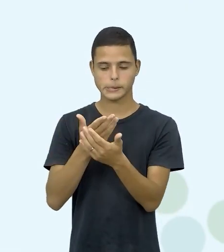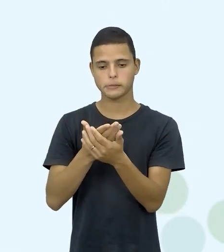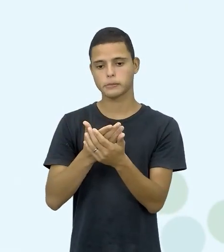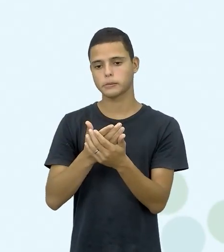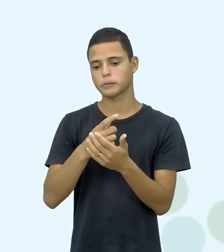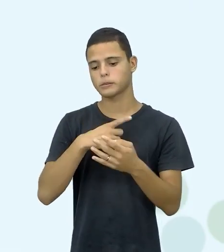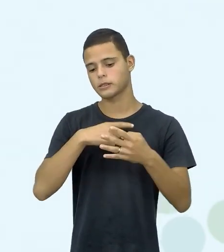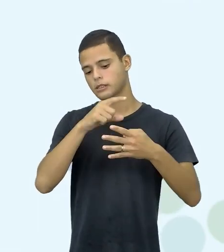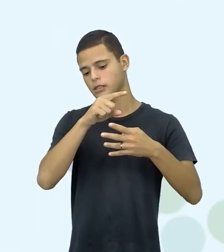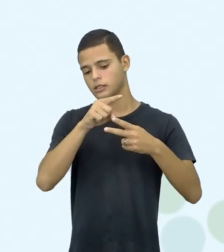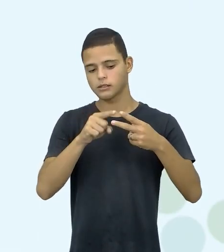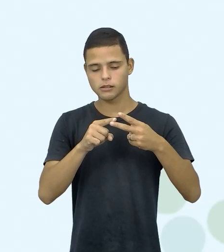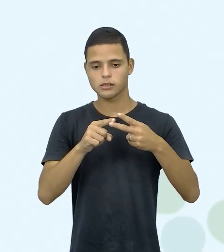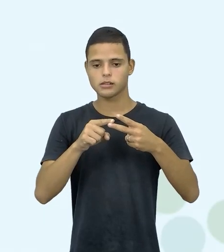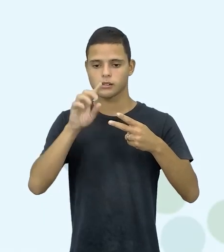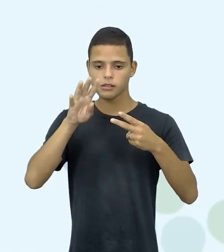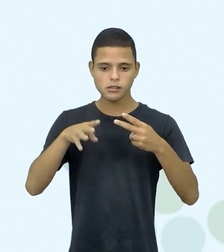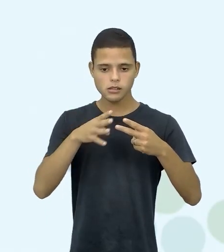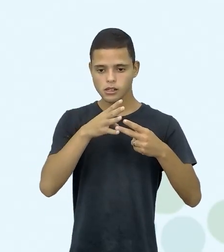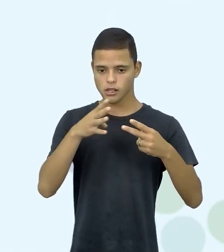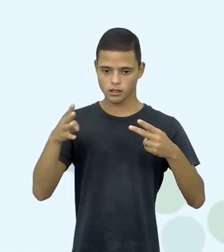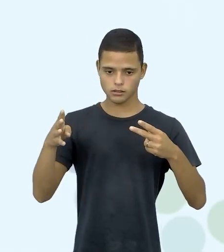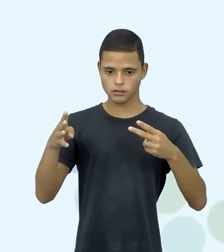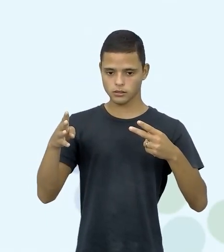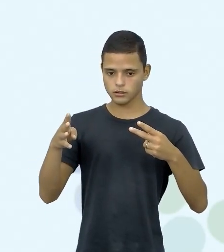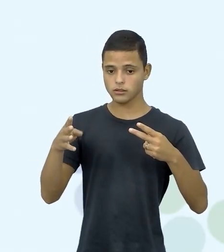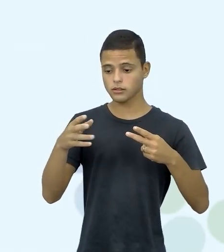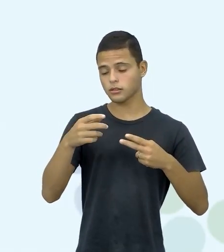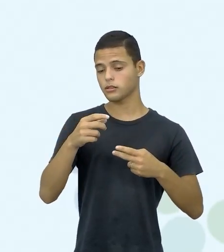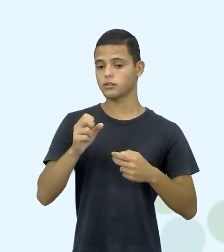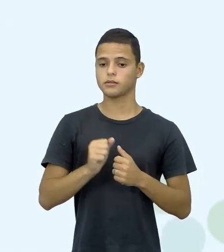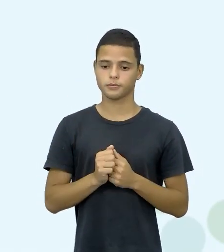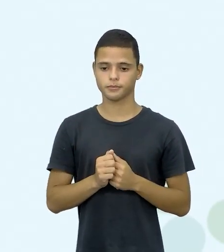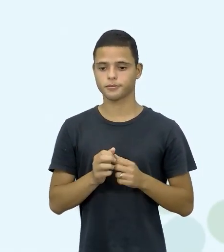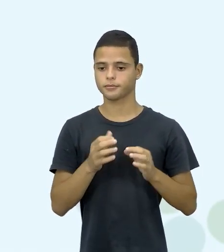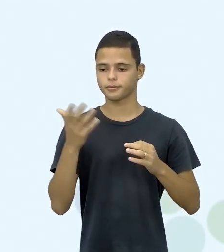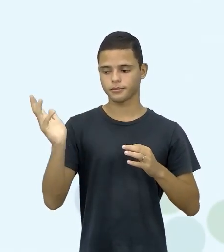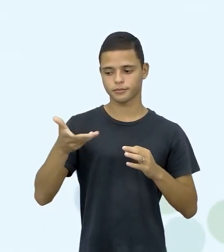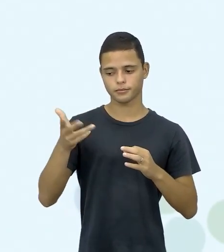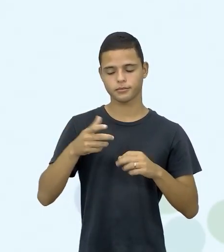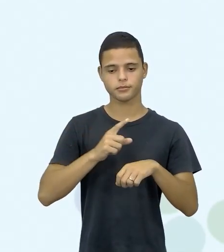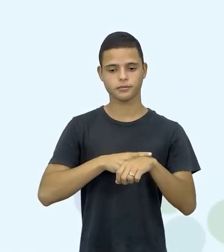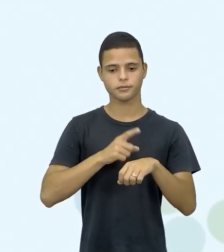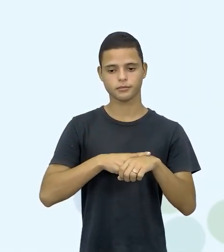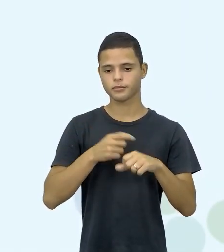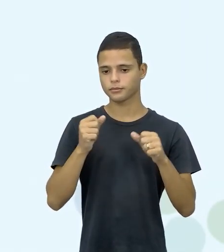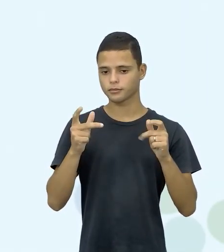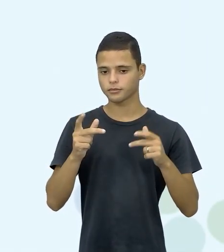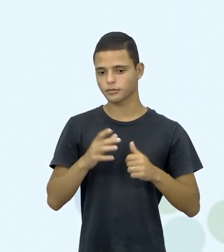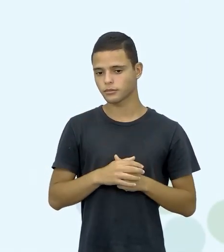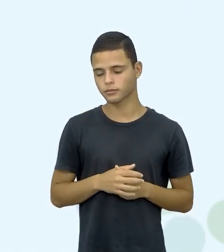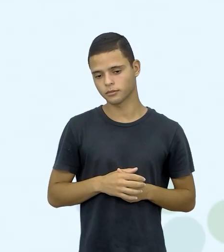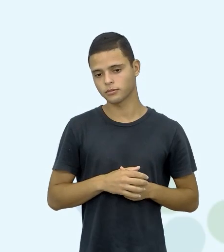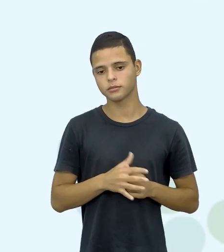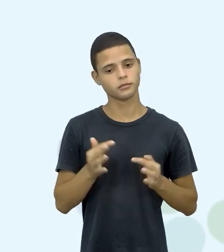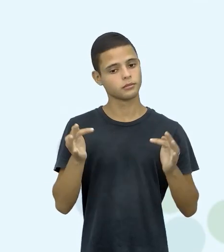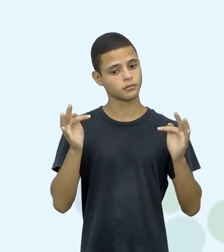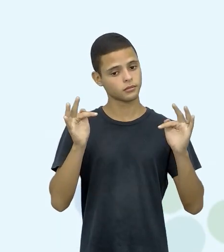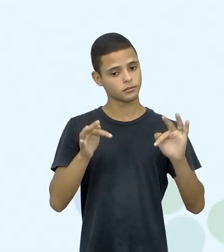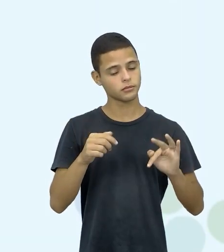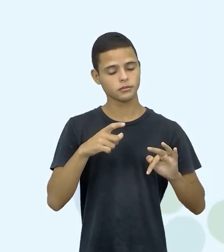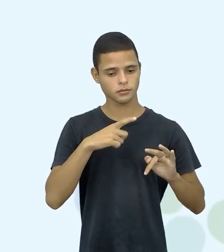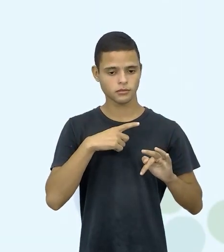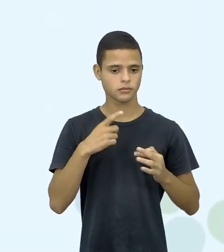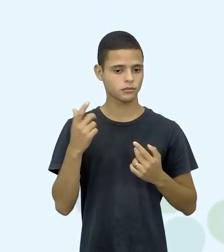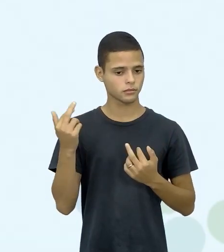gráficos do espaço pelo tempo, da velocidade pelo tempo, a partir dos dados que a gente coletar hoje, tá? Por fim, a gente vai fazer a